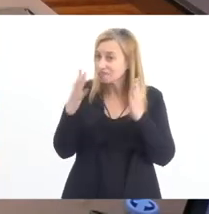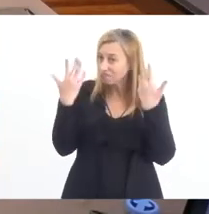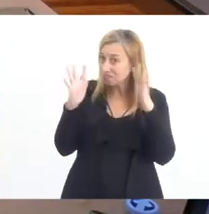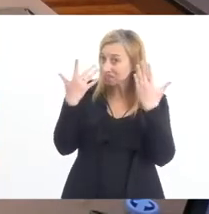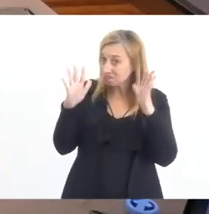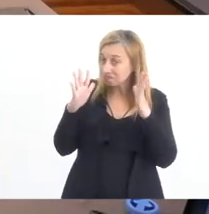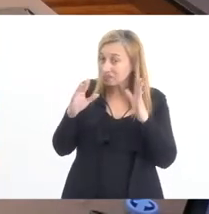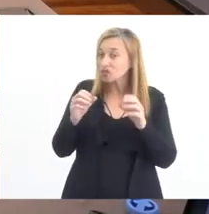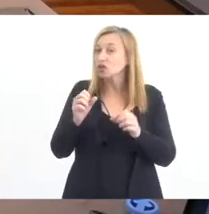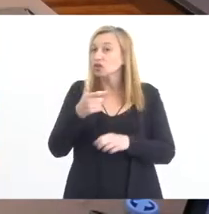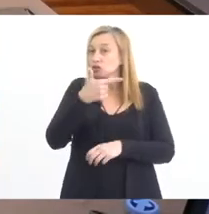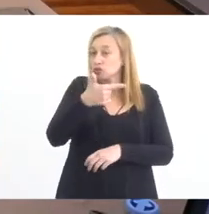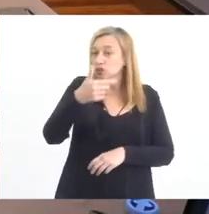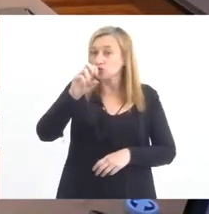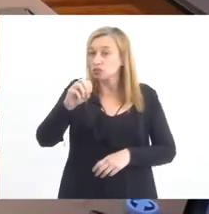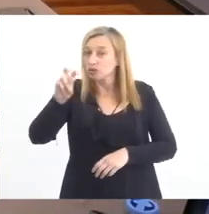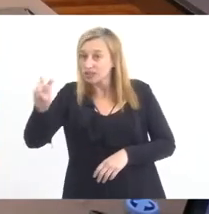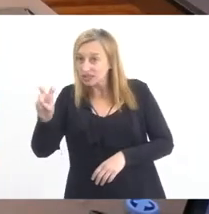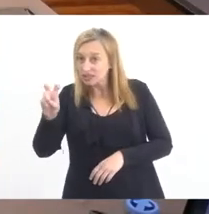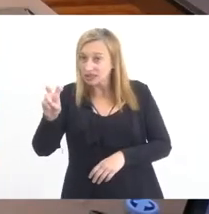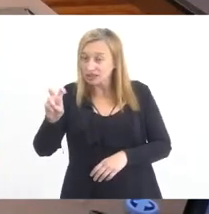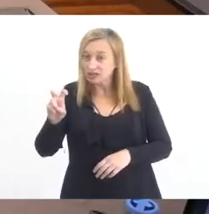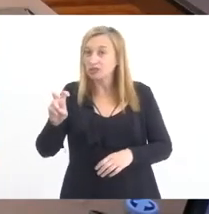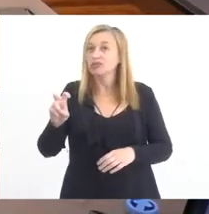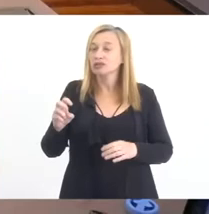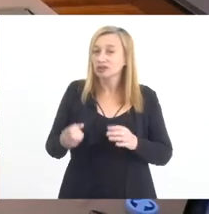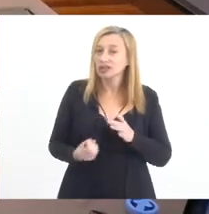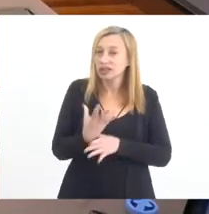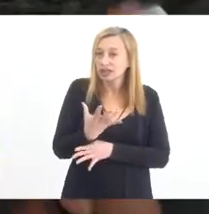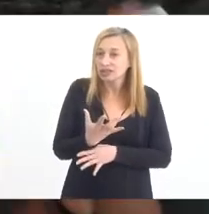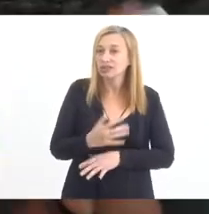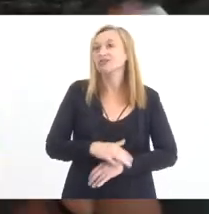Em 2005, se comemorou a implantação.